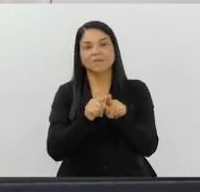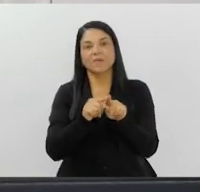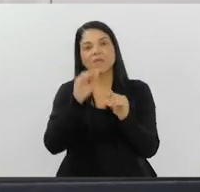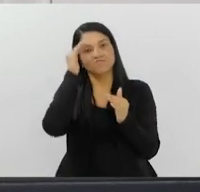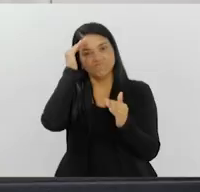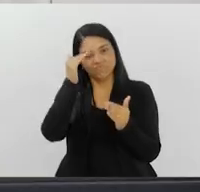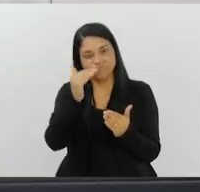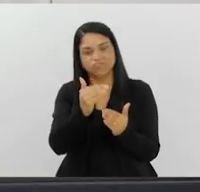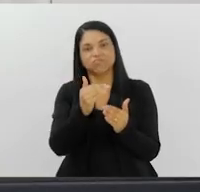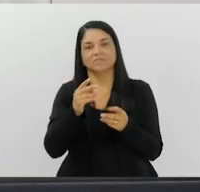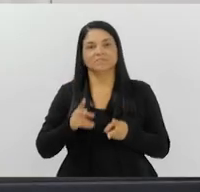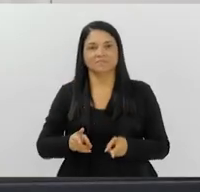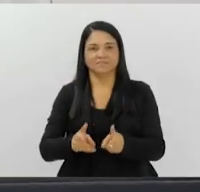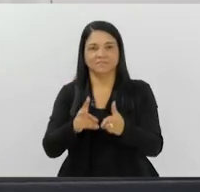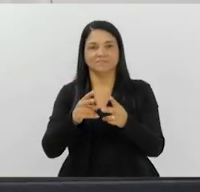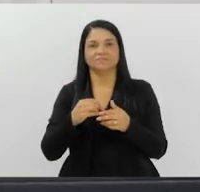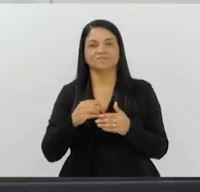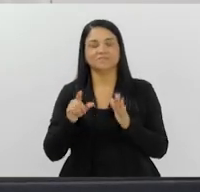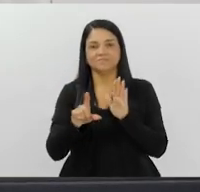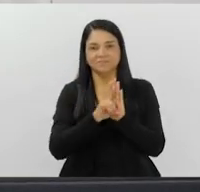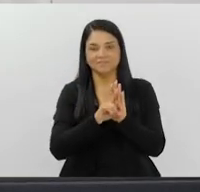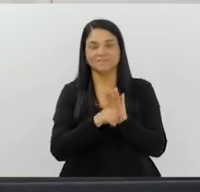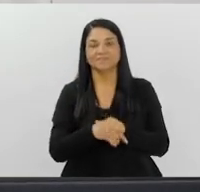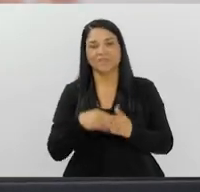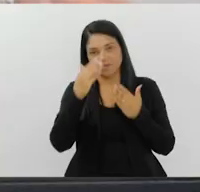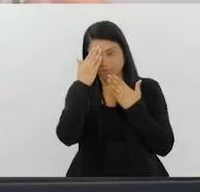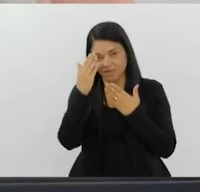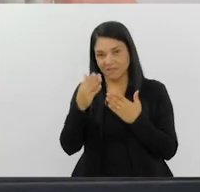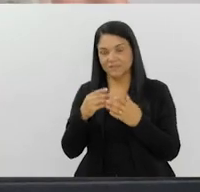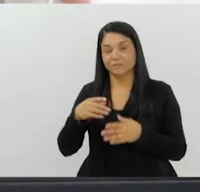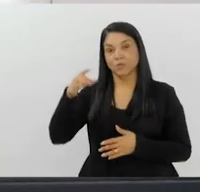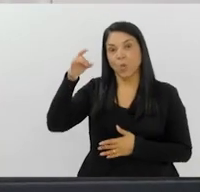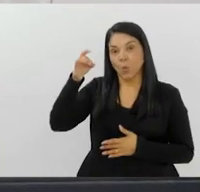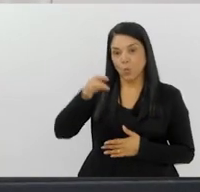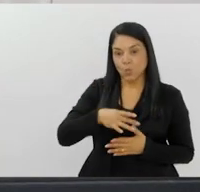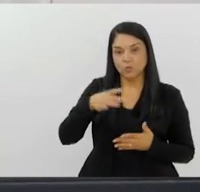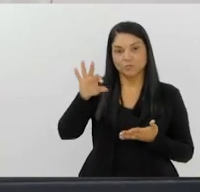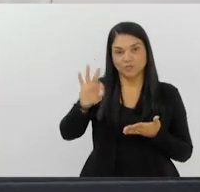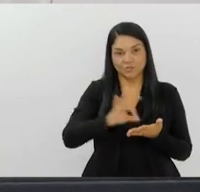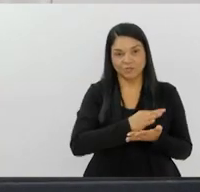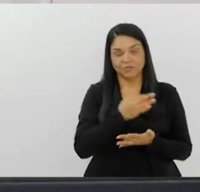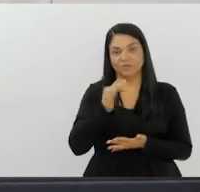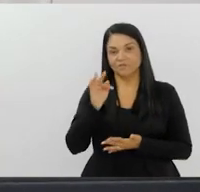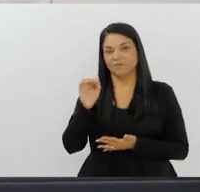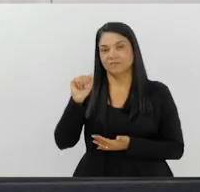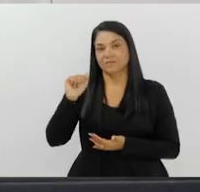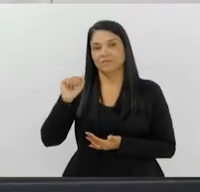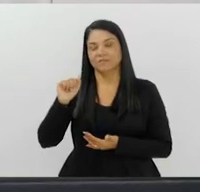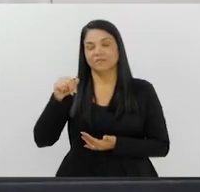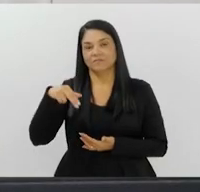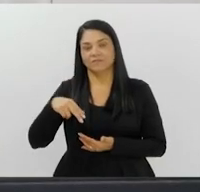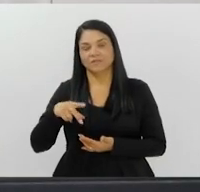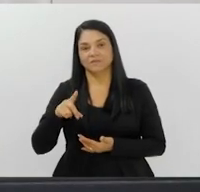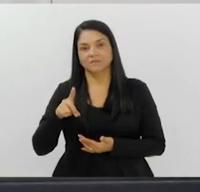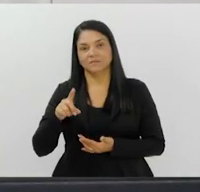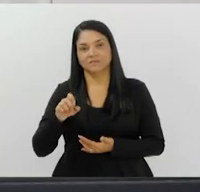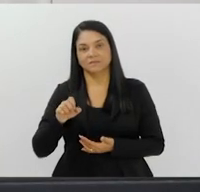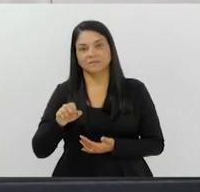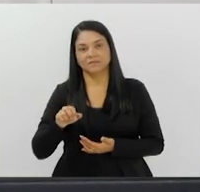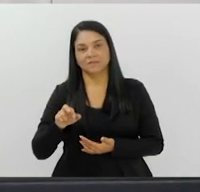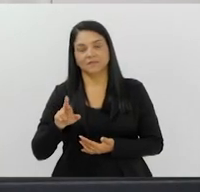lei Muito obrigado então o último inscrito é o Vanderley Pereira